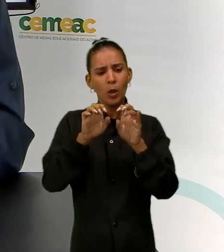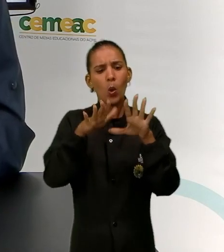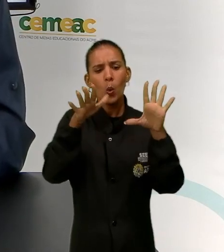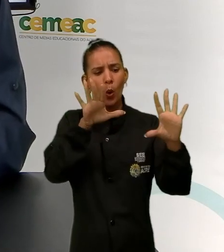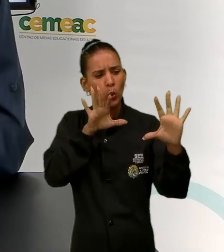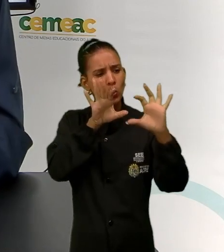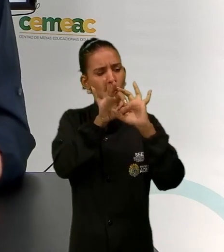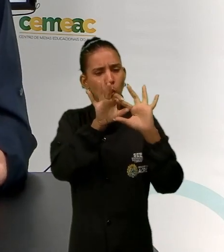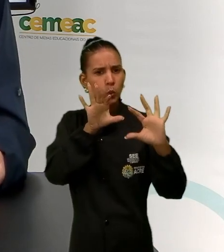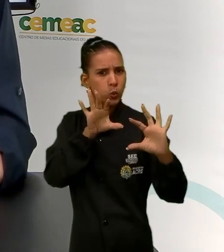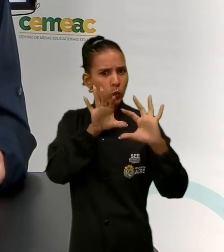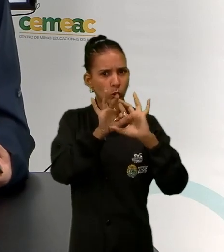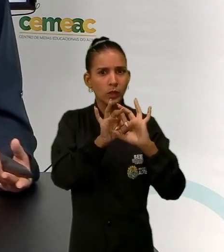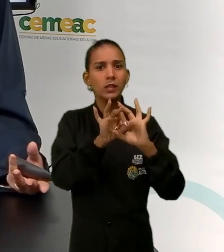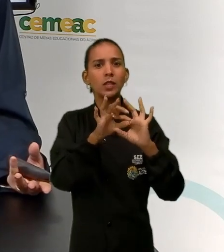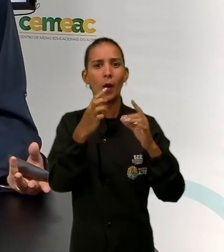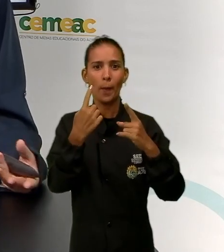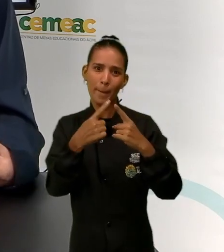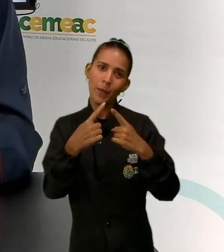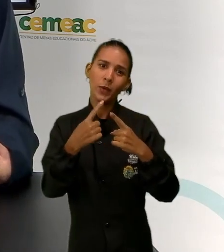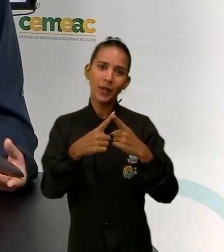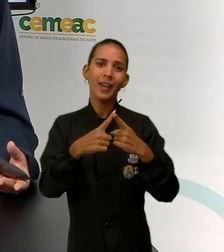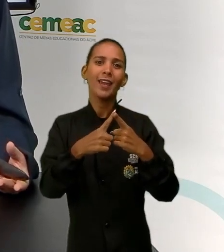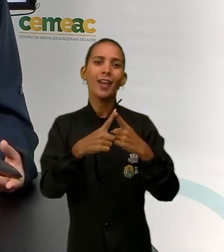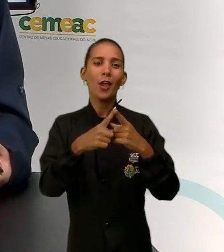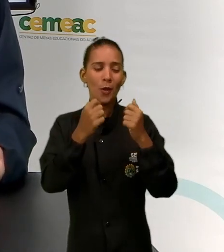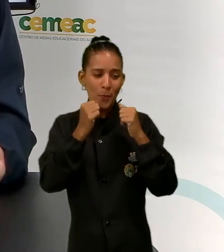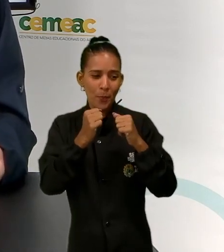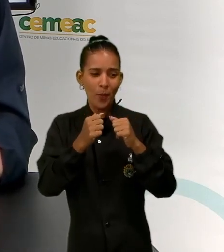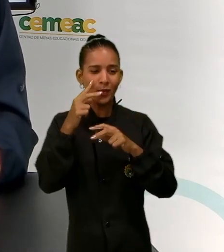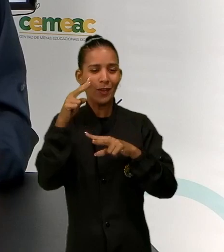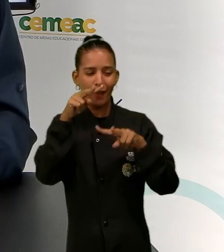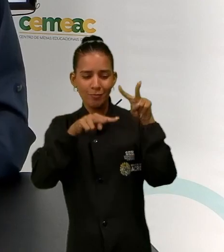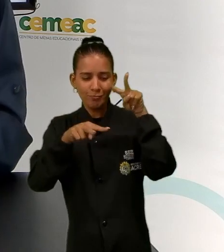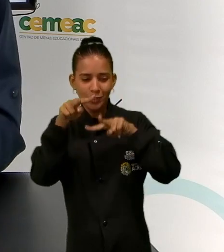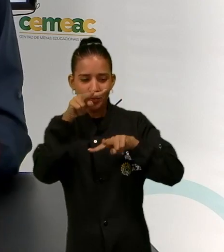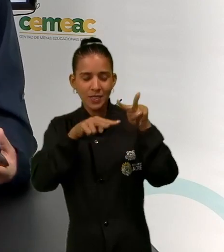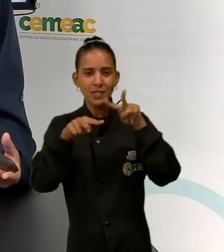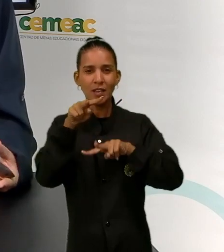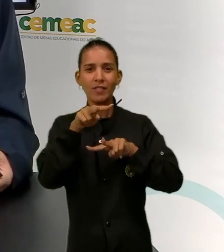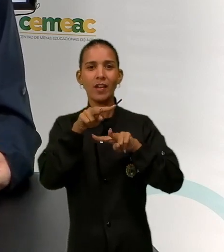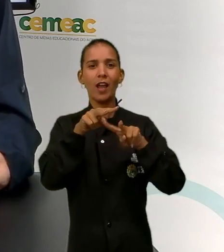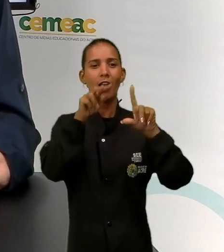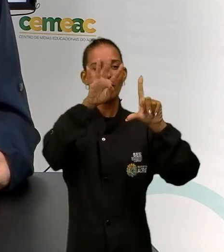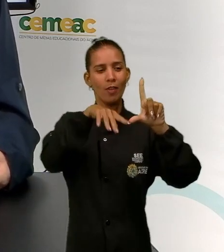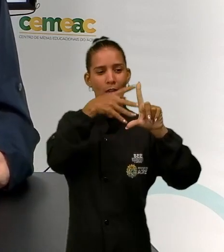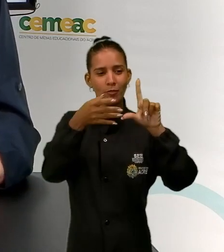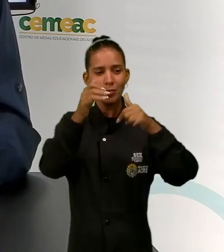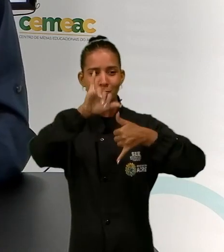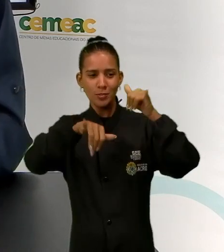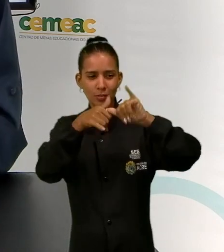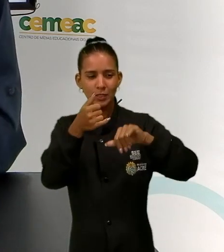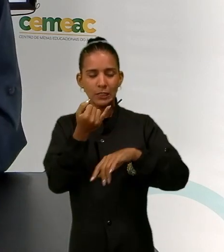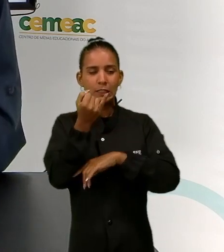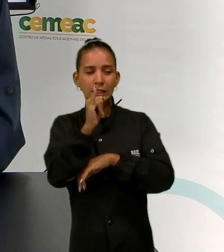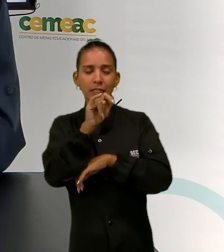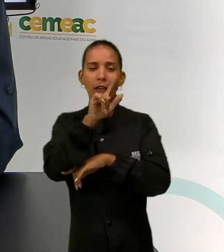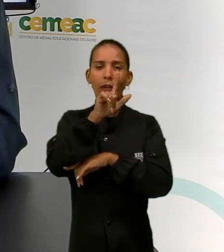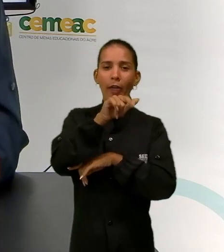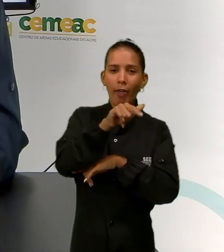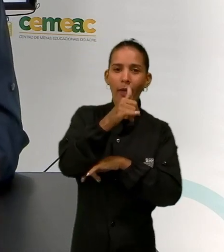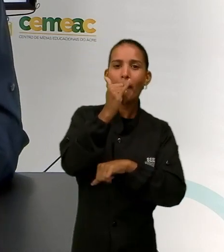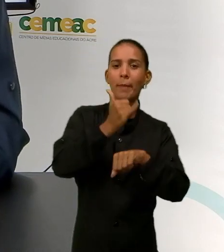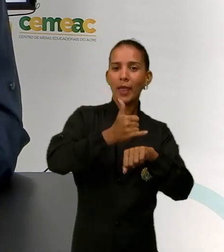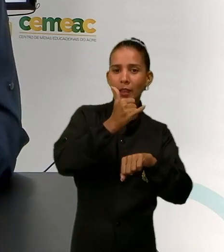ele realiza, a gente vai ver de acordo com a sua posição ali na sua tabela. Se ele é um metal, se ele é um ametal, se ele é um